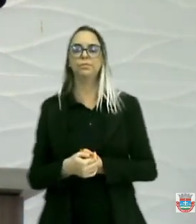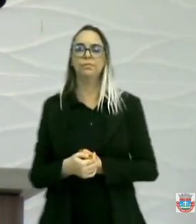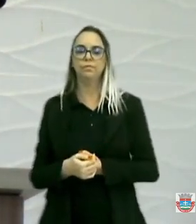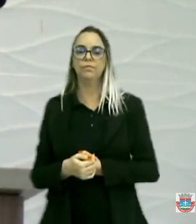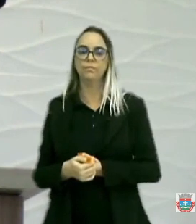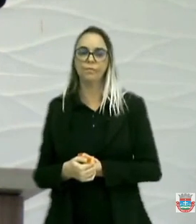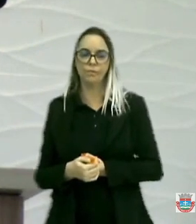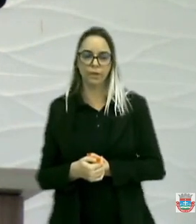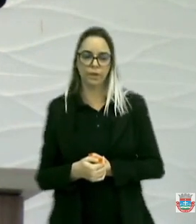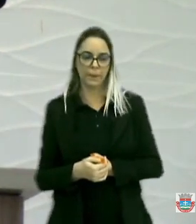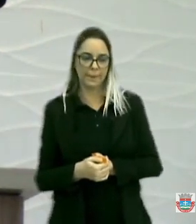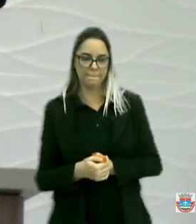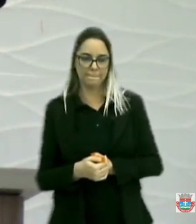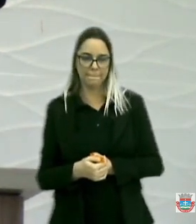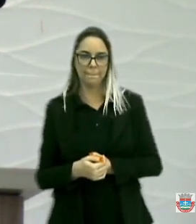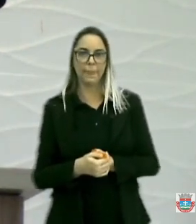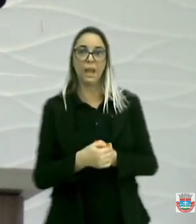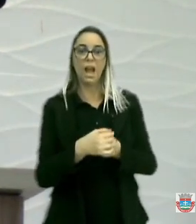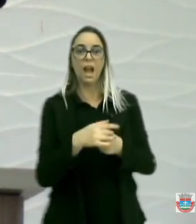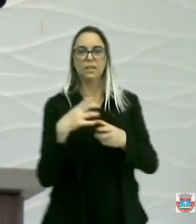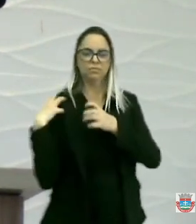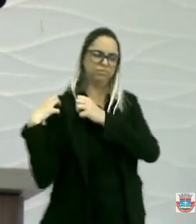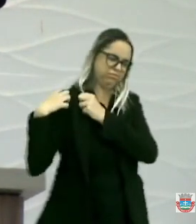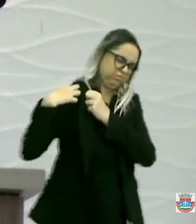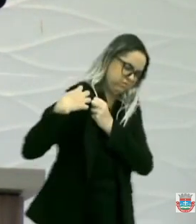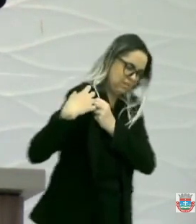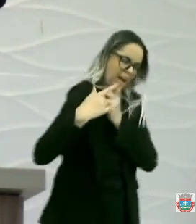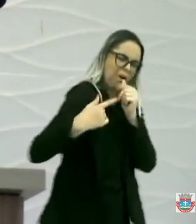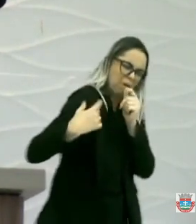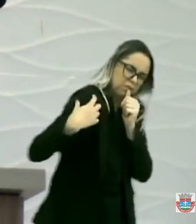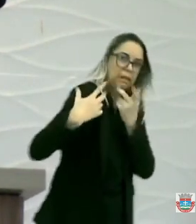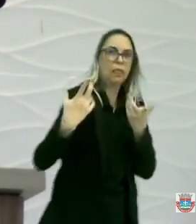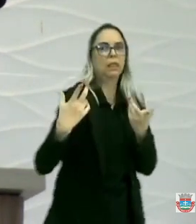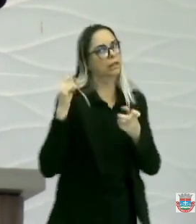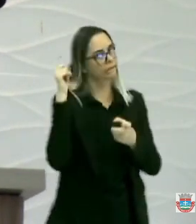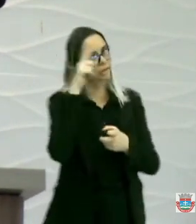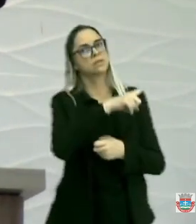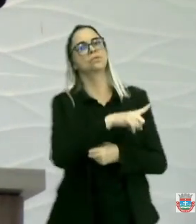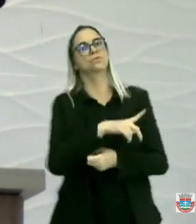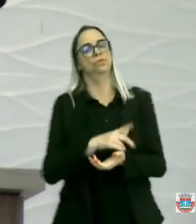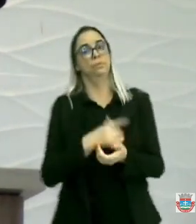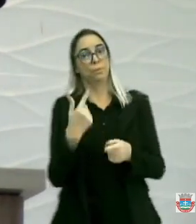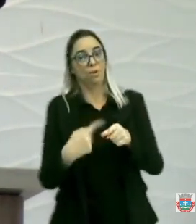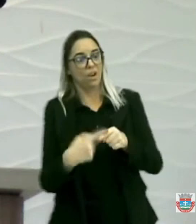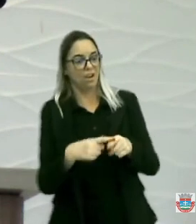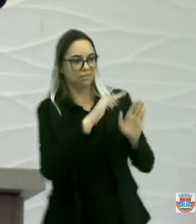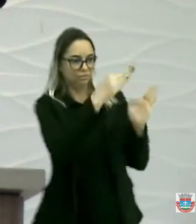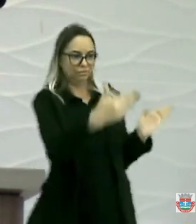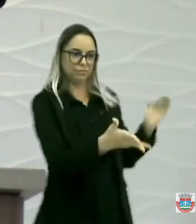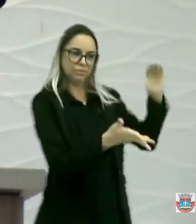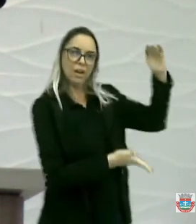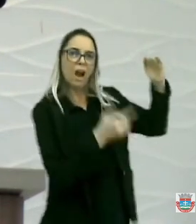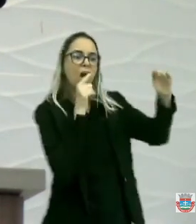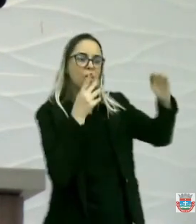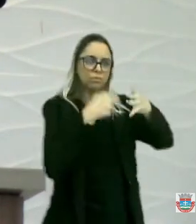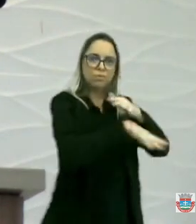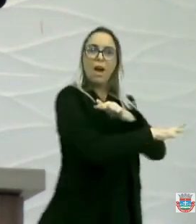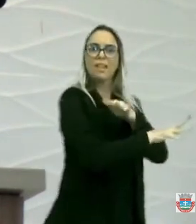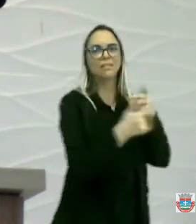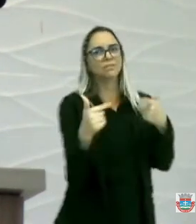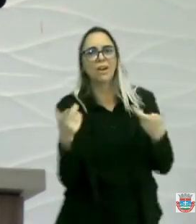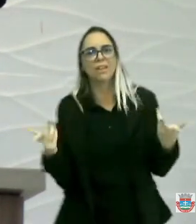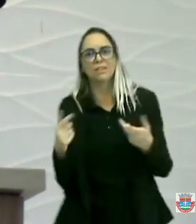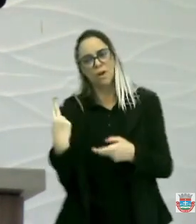tambor d'água de 12 latas para carregar para sua casa? Que às vezes não tem como botar na sua cisterna, não tem uma cisterna? É humilhante. A gente